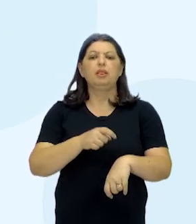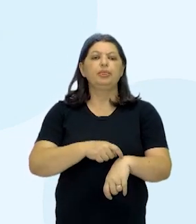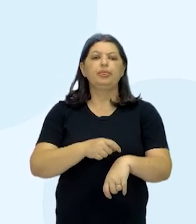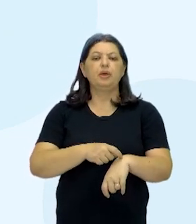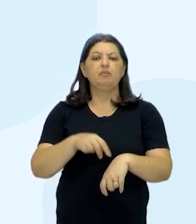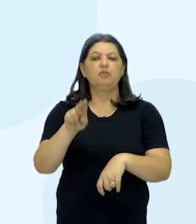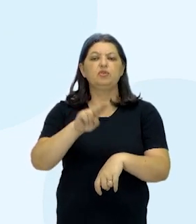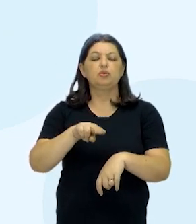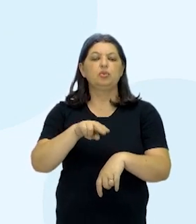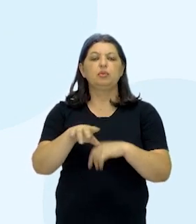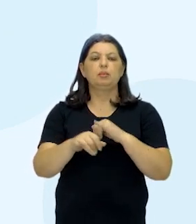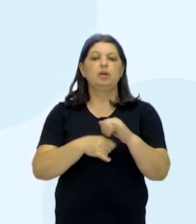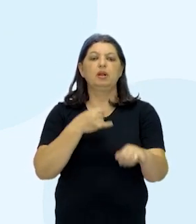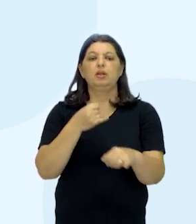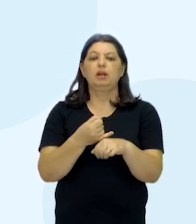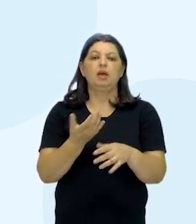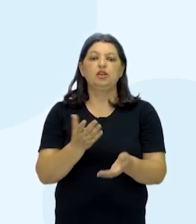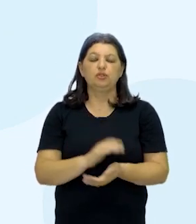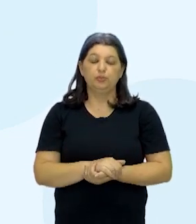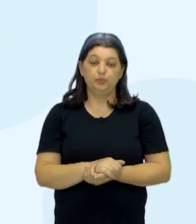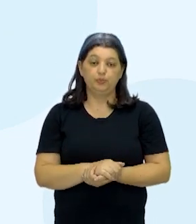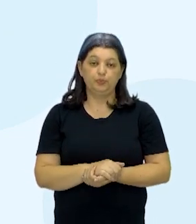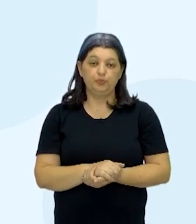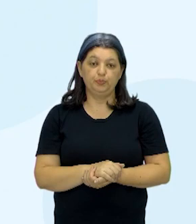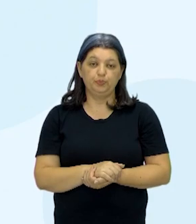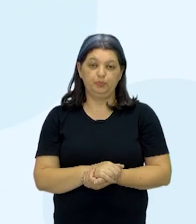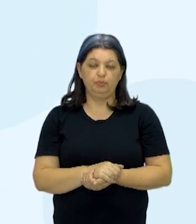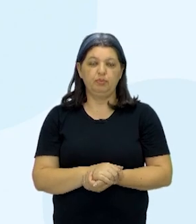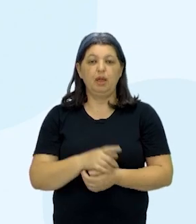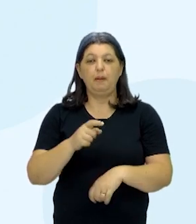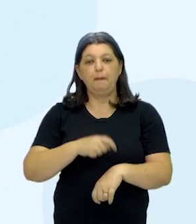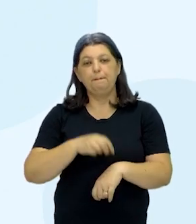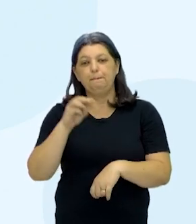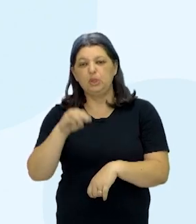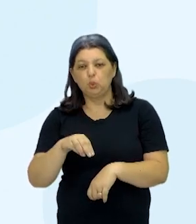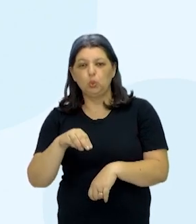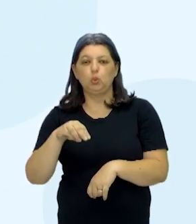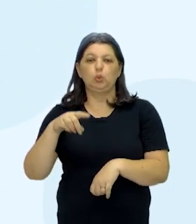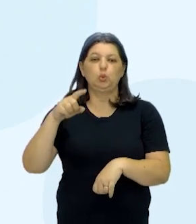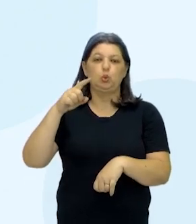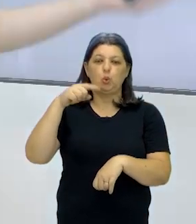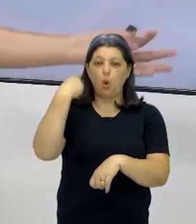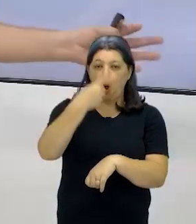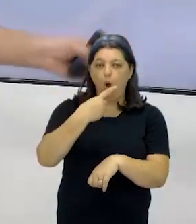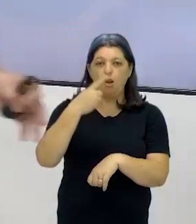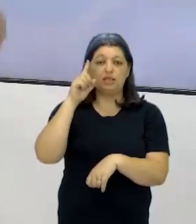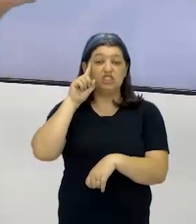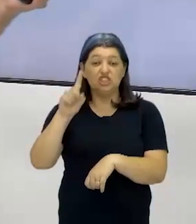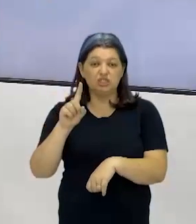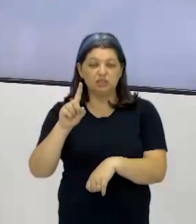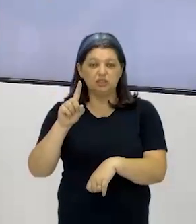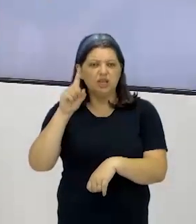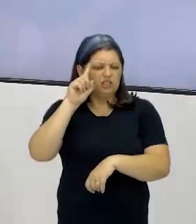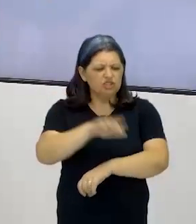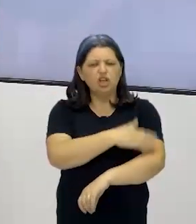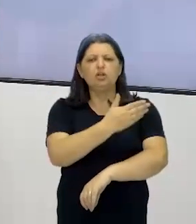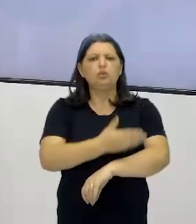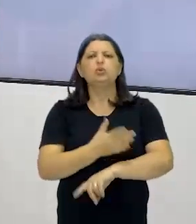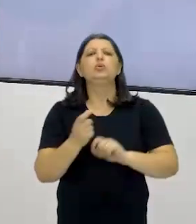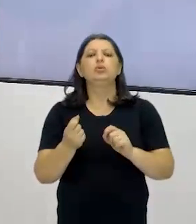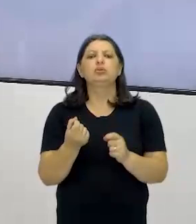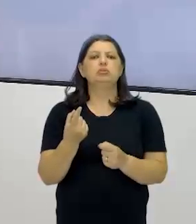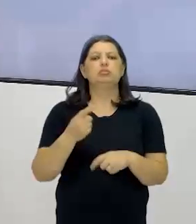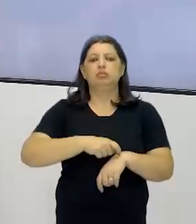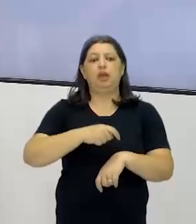costuma passar utilizando a internet? Eu quero em minutos, em hora, em dias. Quanto tempo durante o dia? Ao longo do dia, quanto tempo você passa